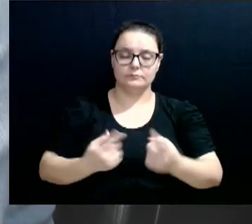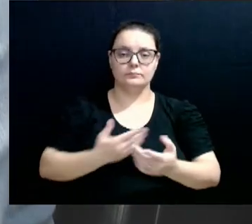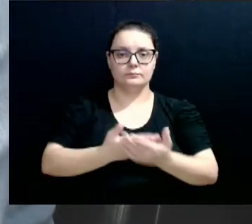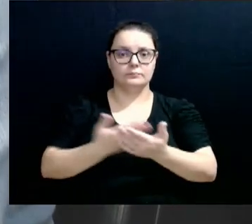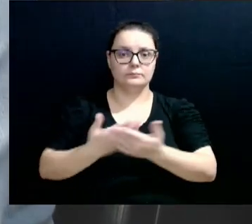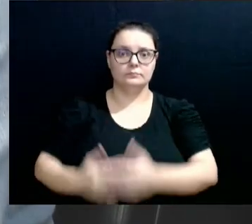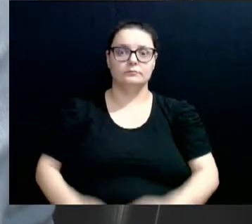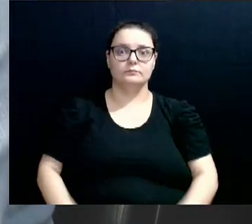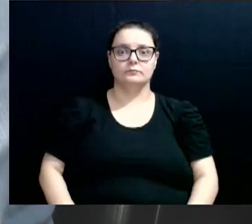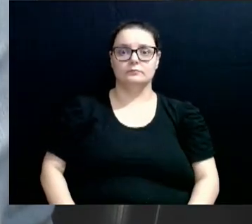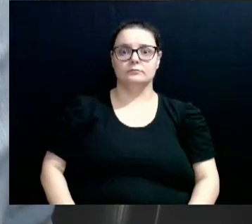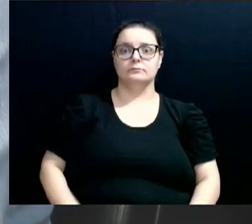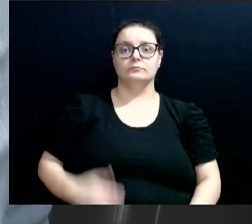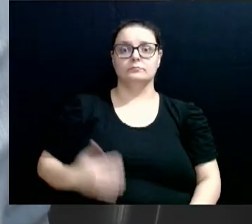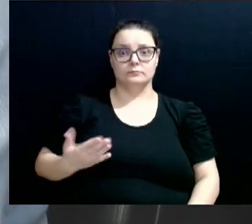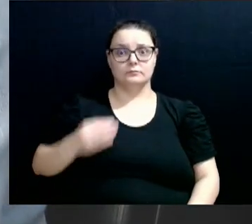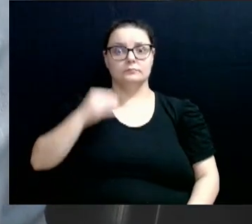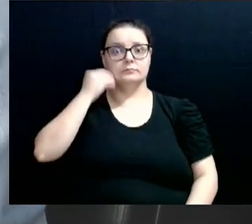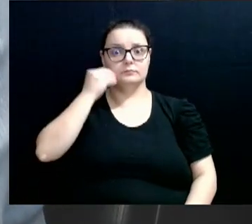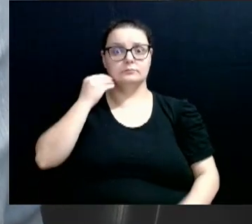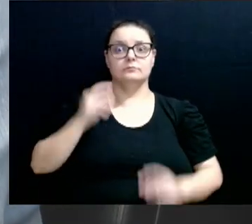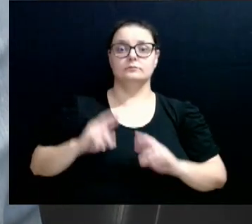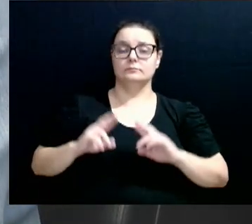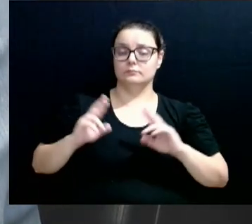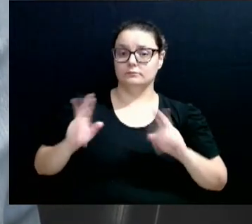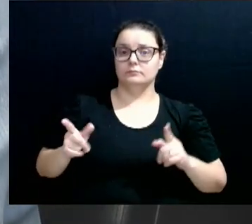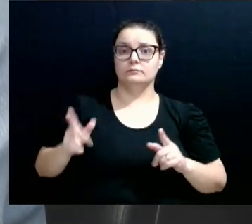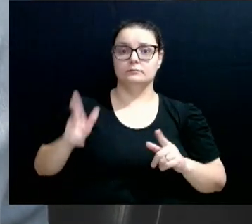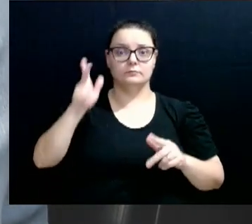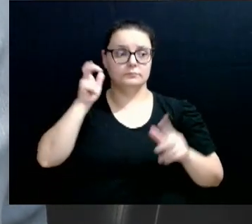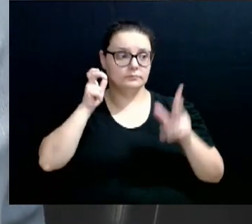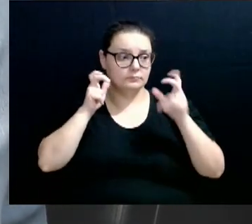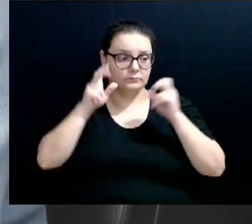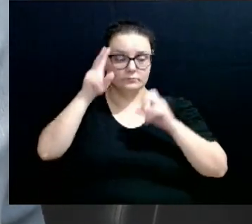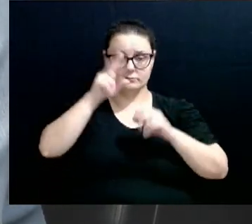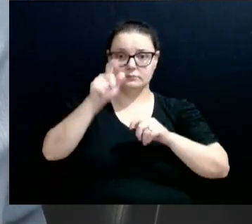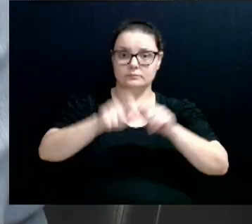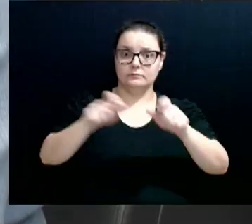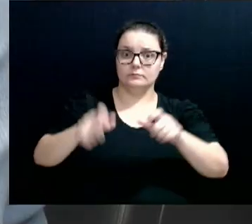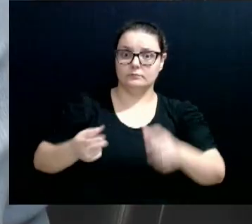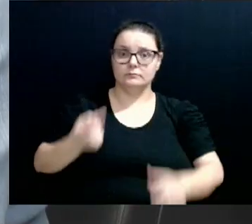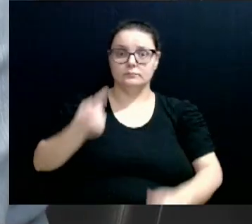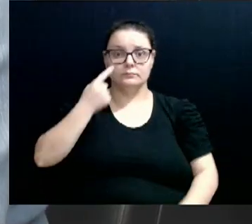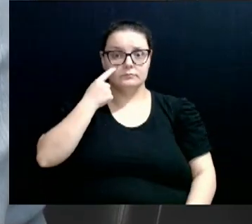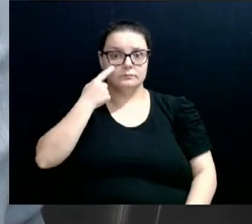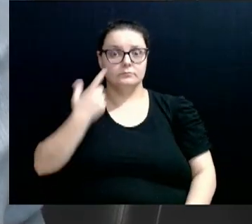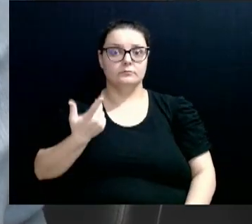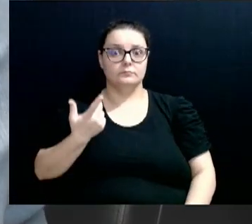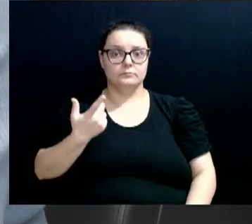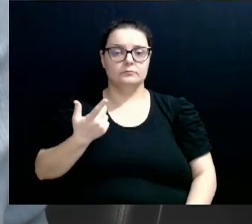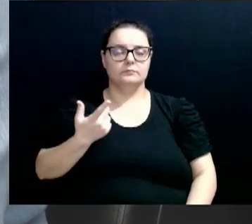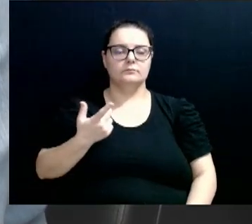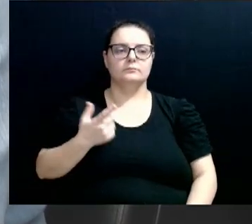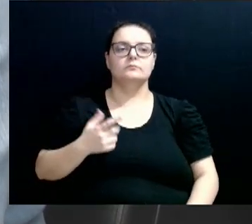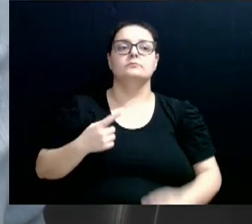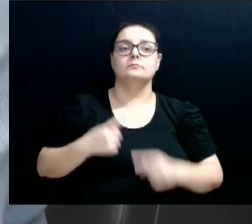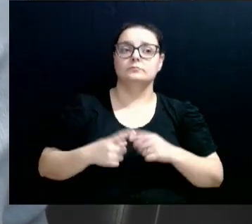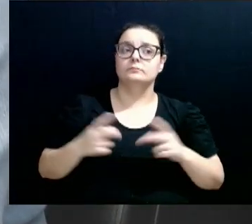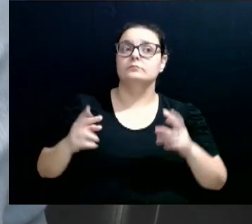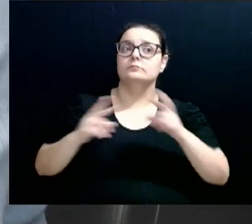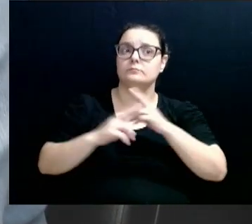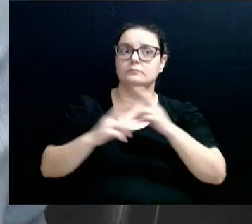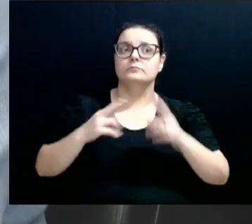muito interessante ouvir a história dessas pessoas para ver que estavam muito associadas com a minha, e